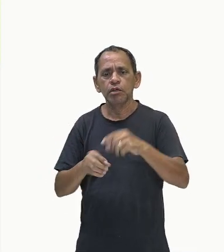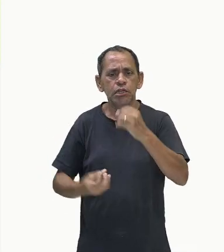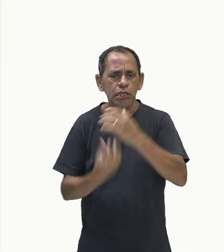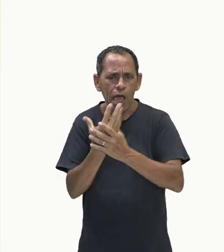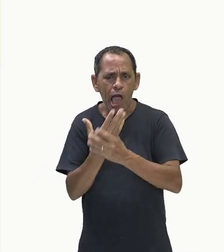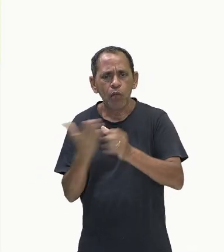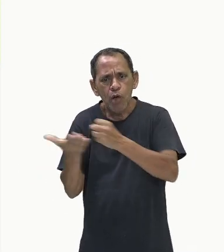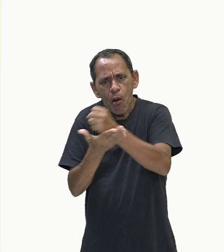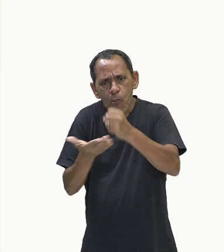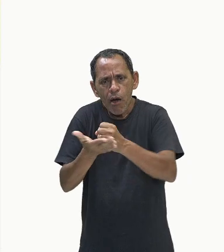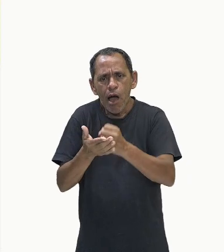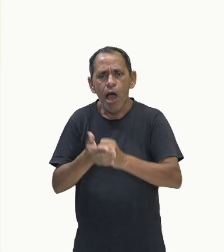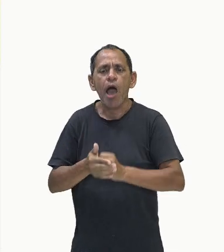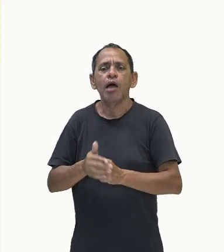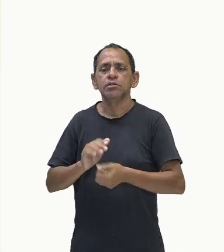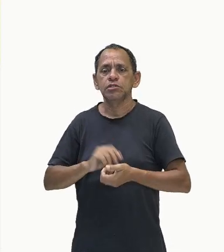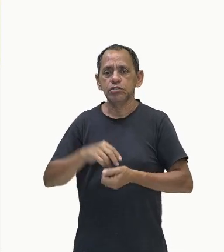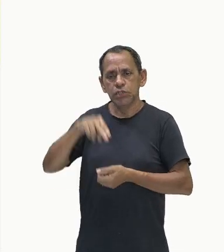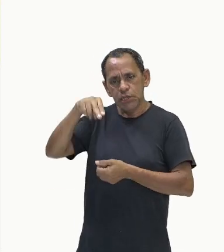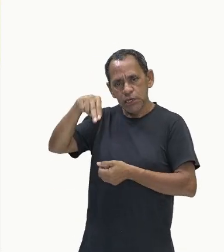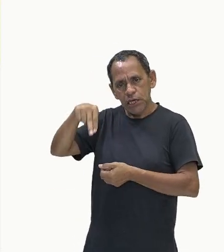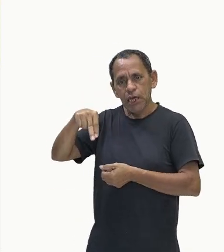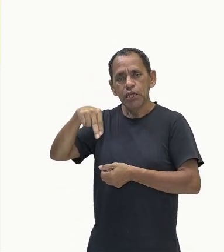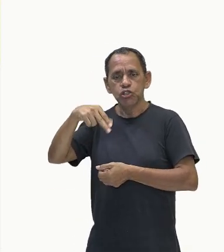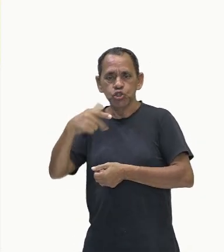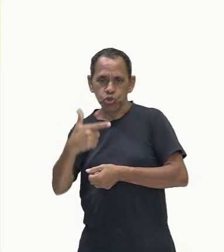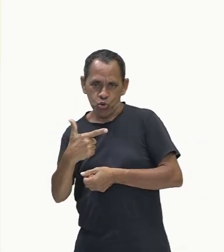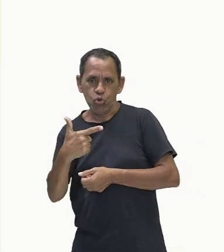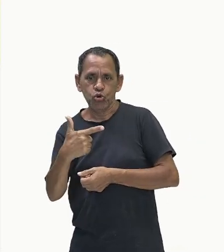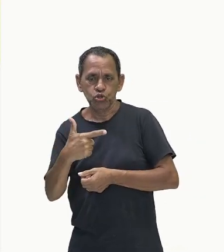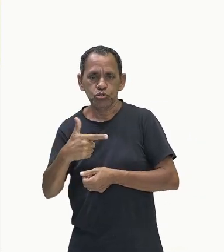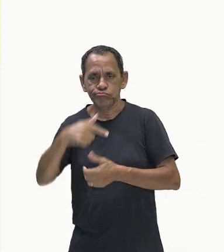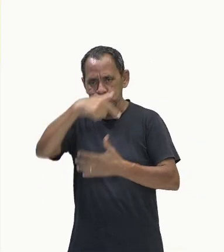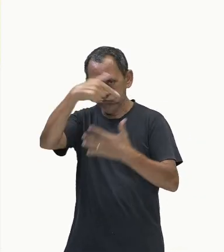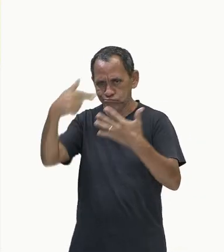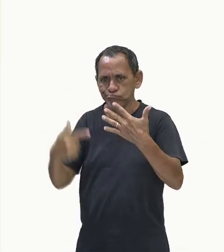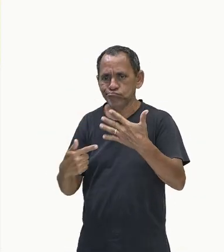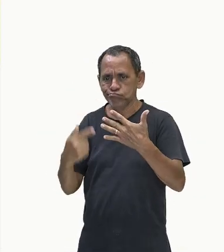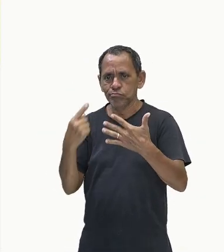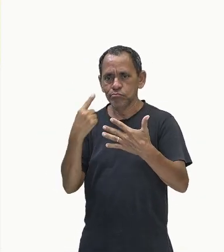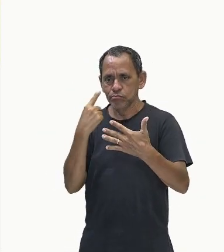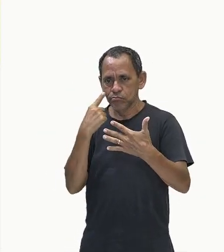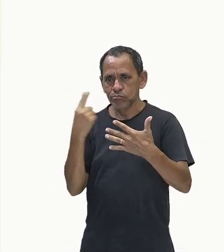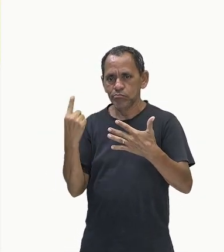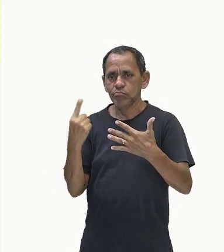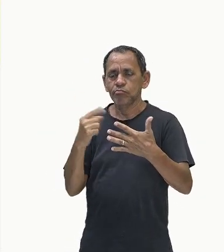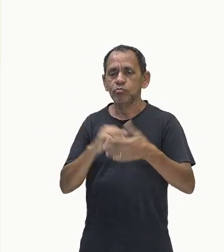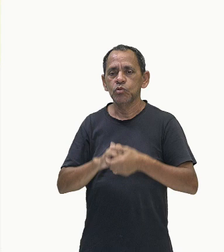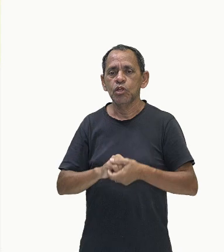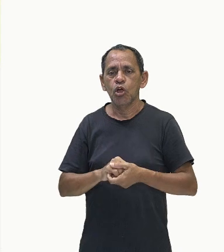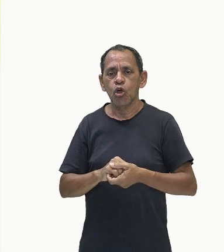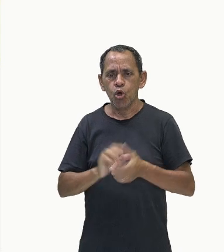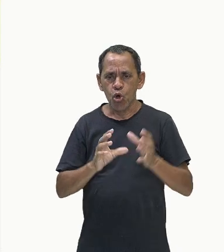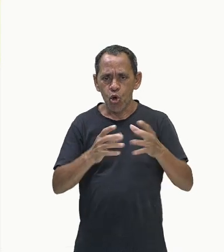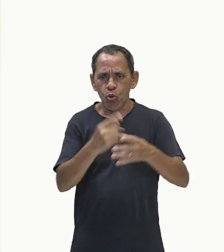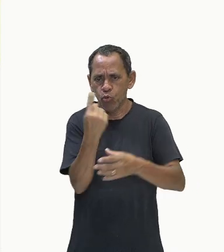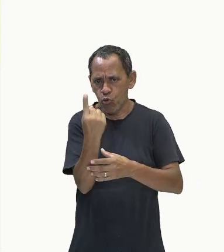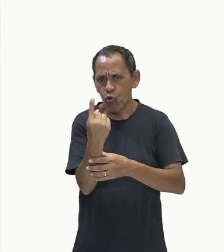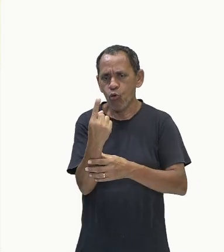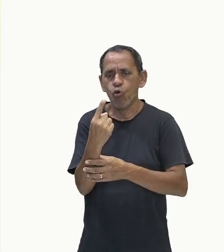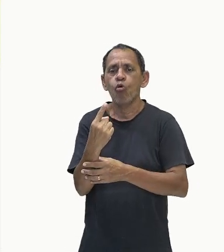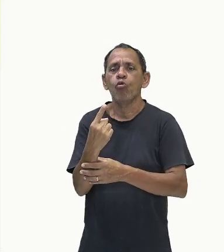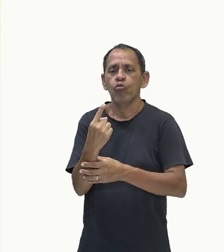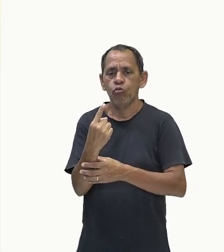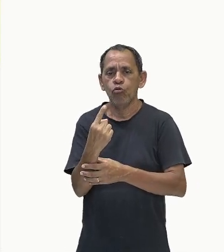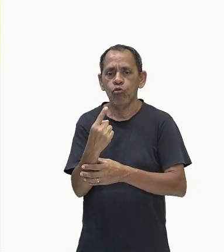que pode ser adenina, timina, citosina ou guanina, um grupo fosfato e um açúcar,